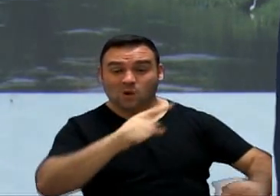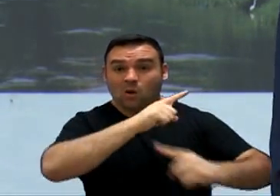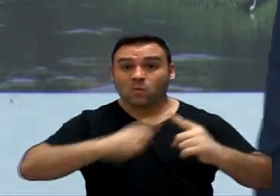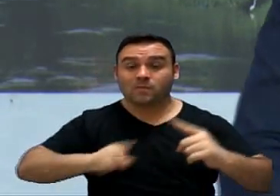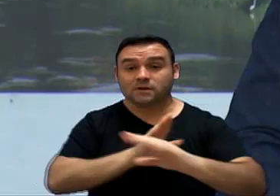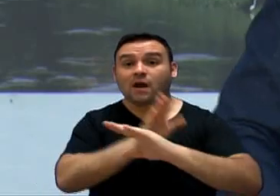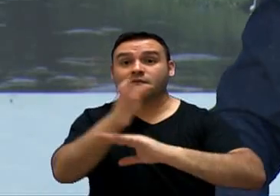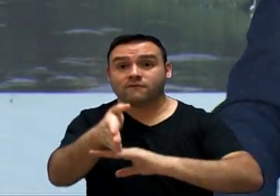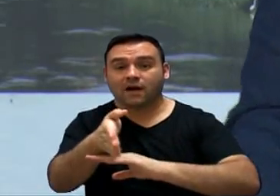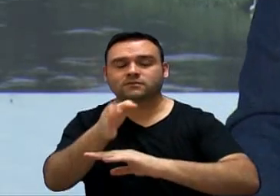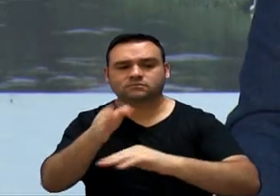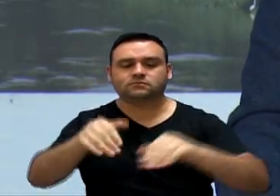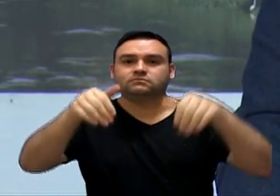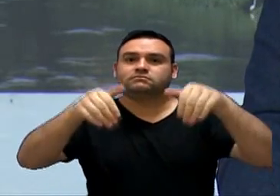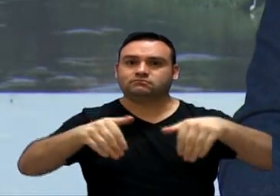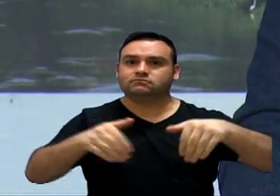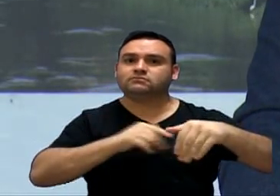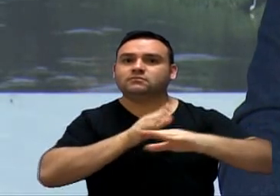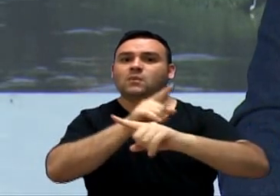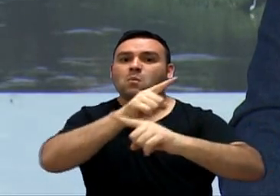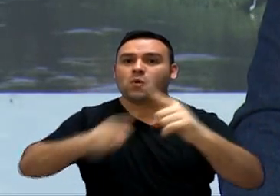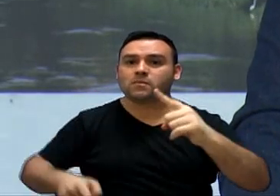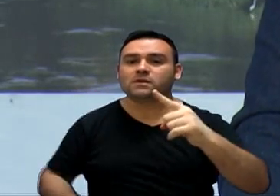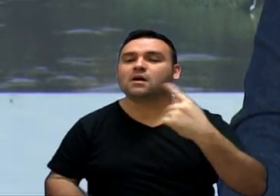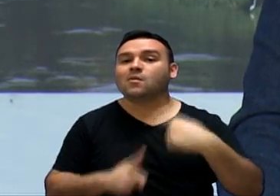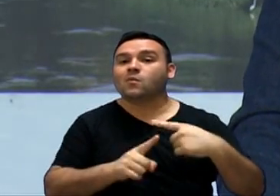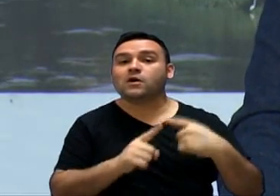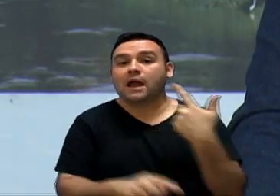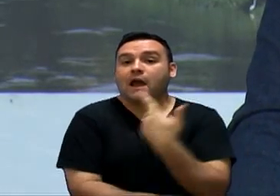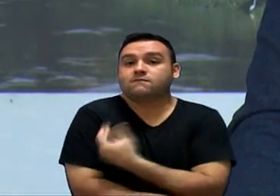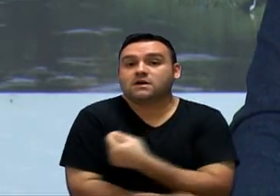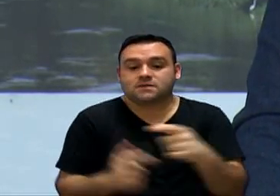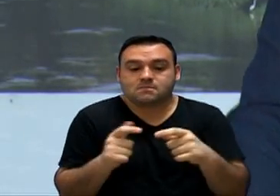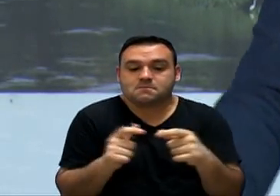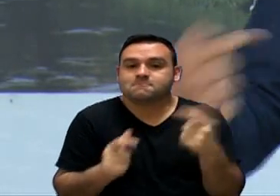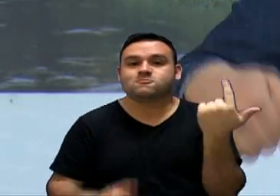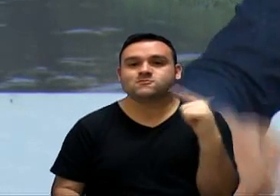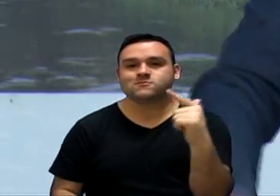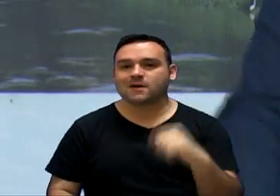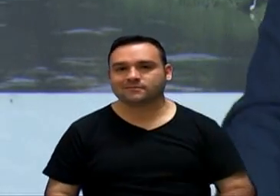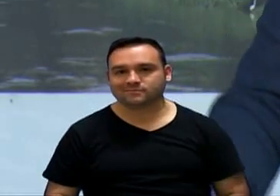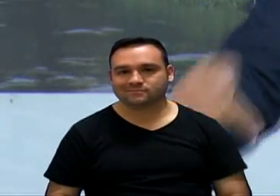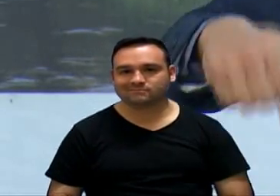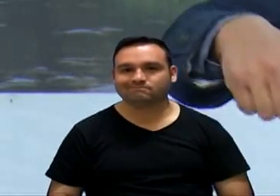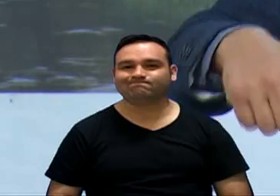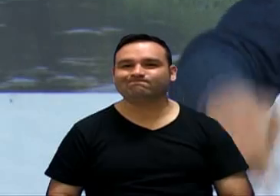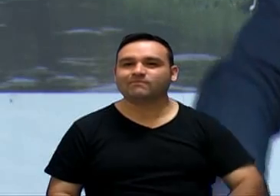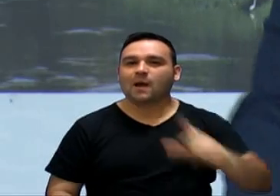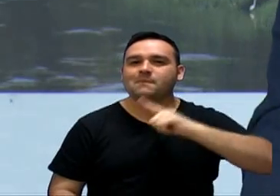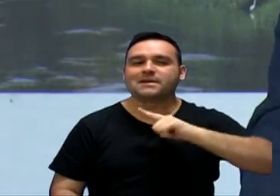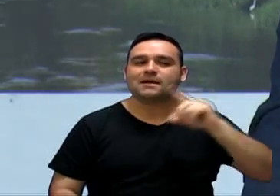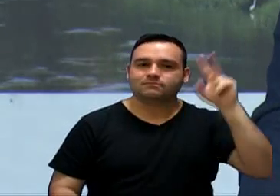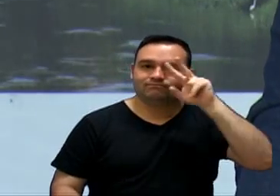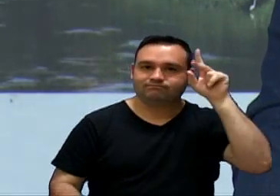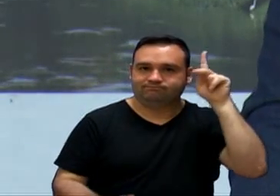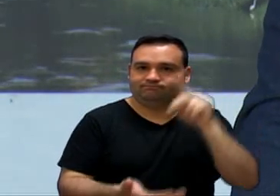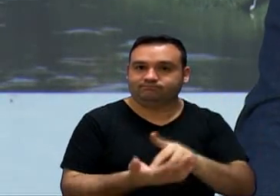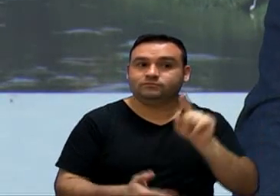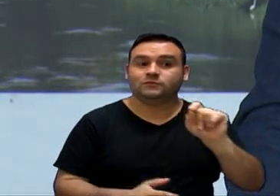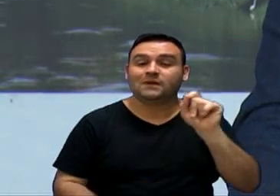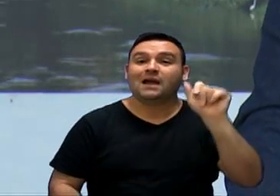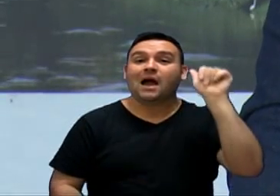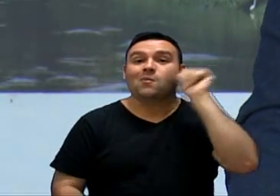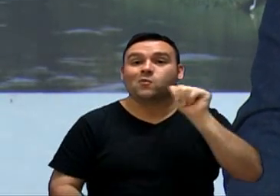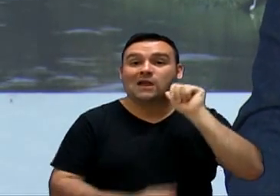disputar um aberto por não ter se vacinado. Agora, temos caso recente de que